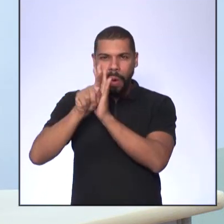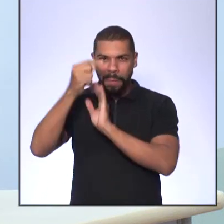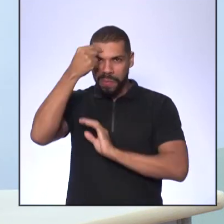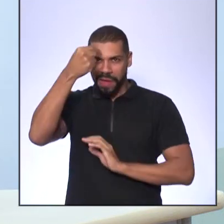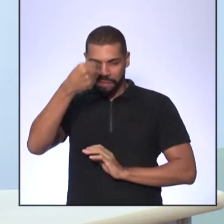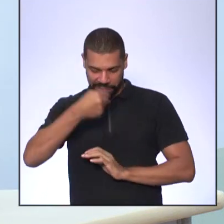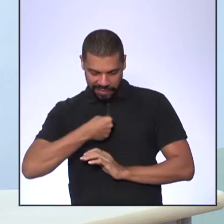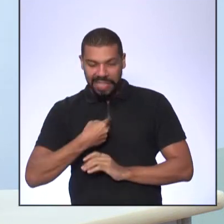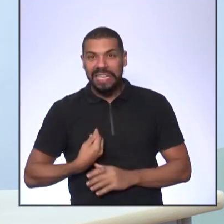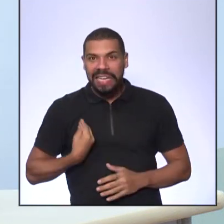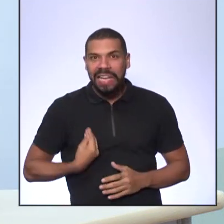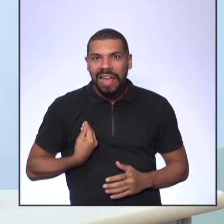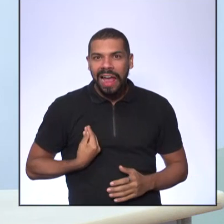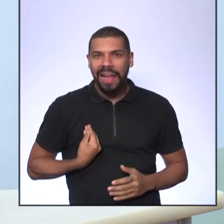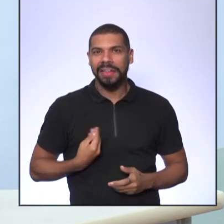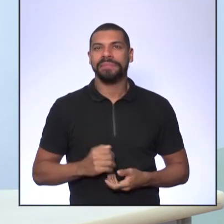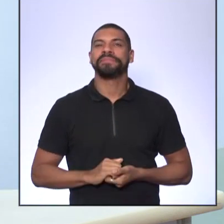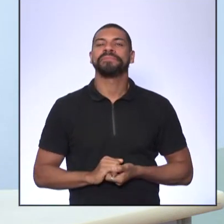essas consultas?